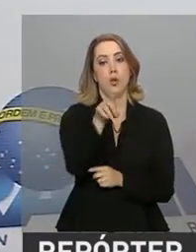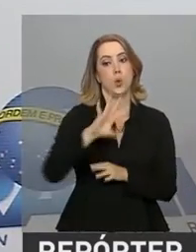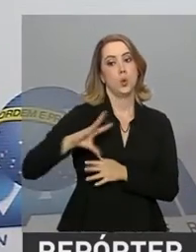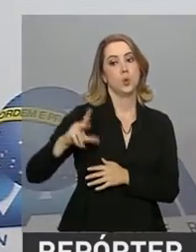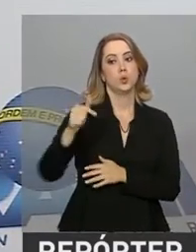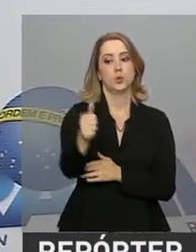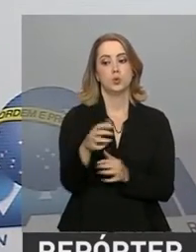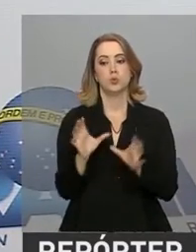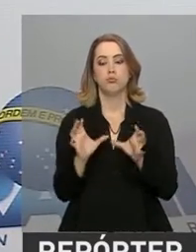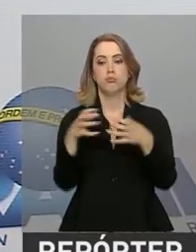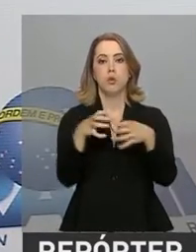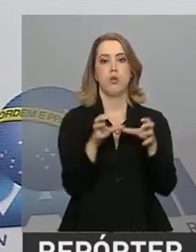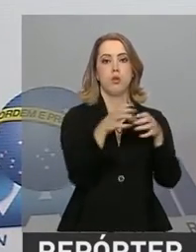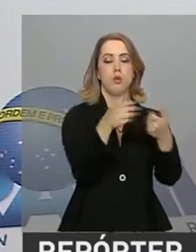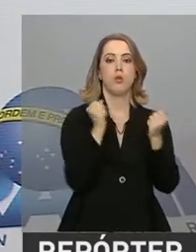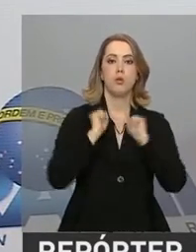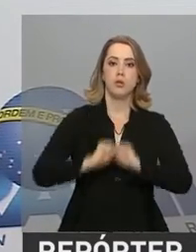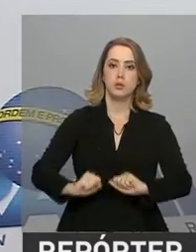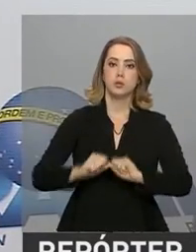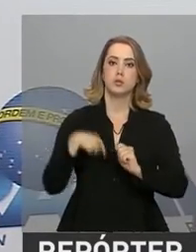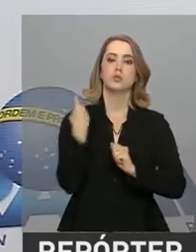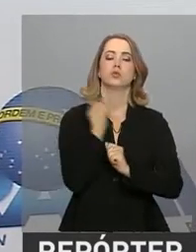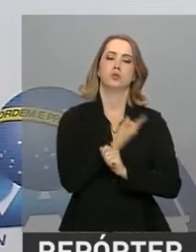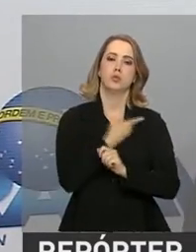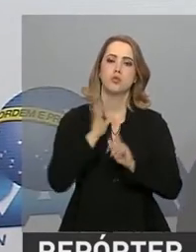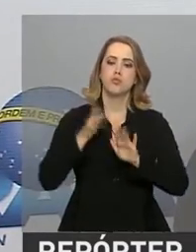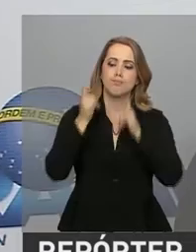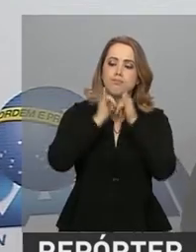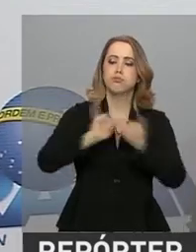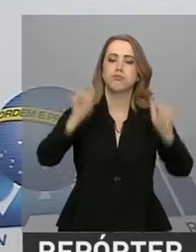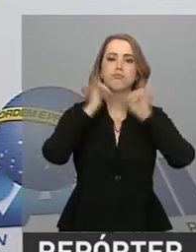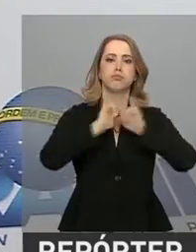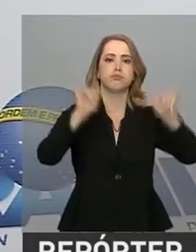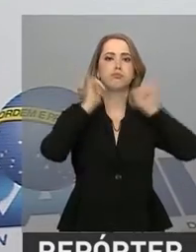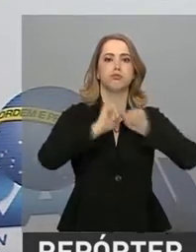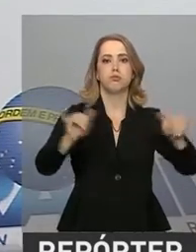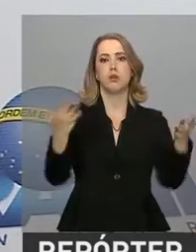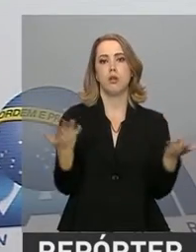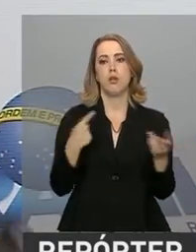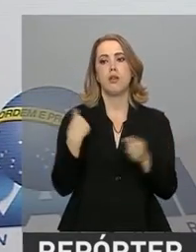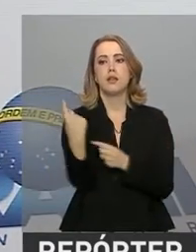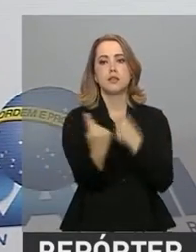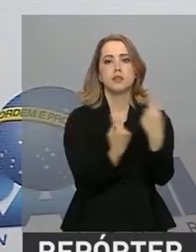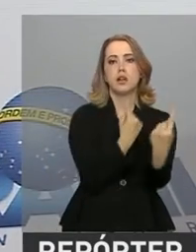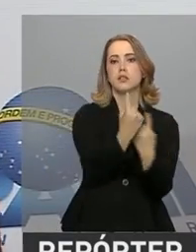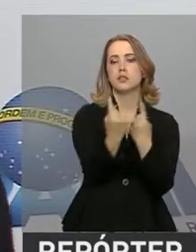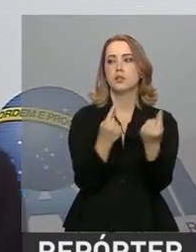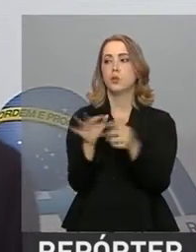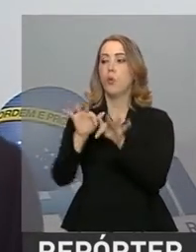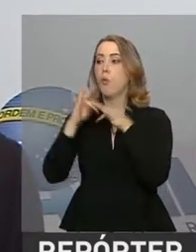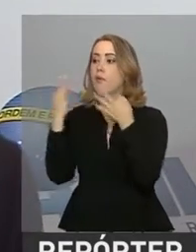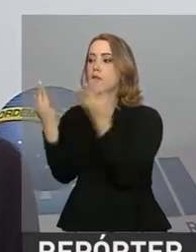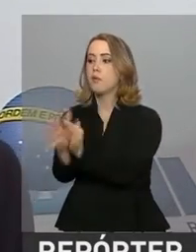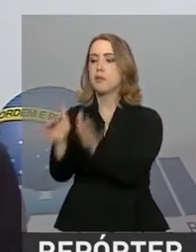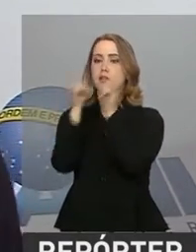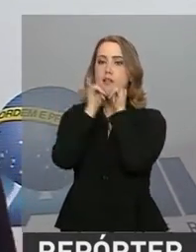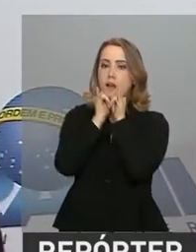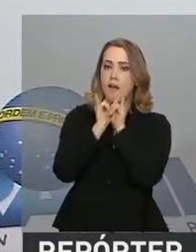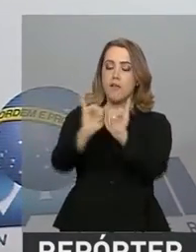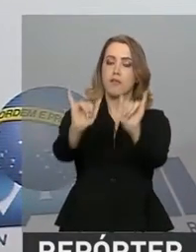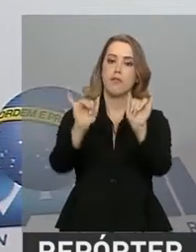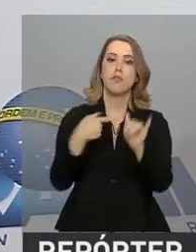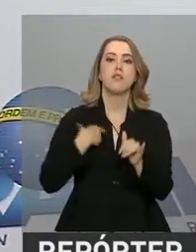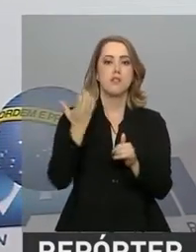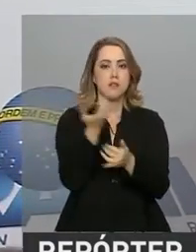todas as esferas que podemos Estamos fazendo essa campanha ou seja que cada um leve para dentro sua casa uma mensagem